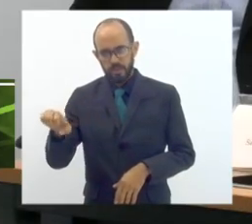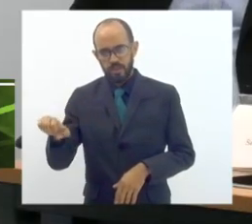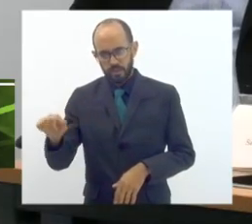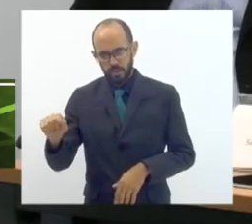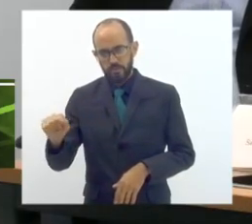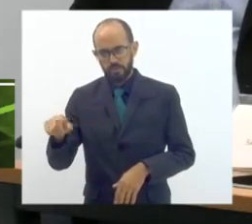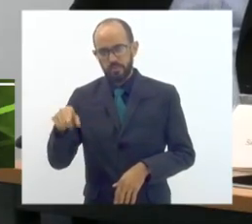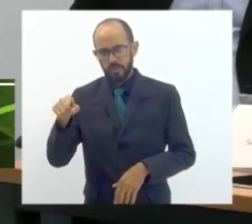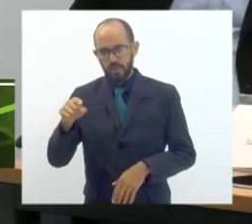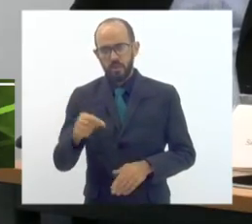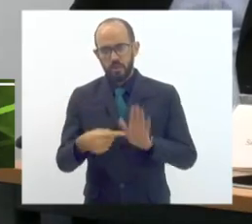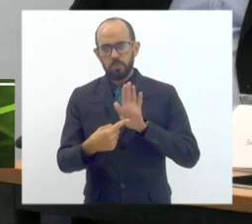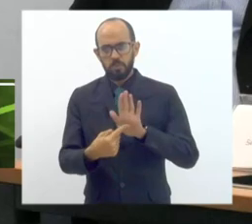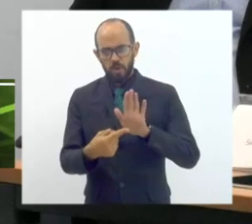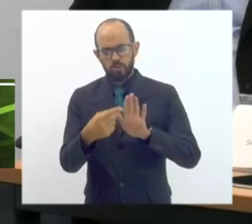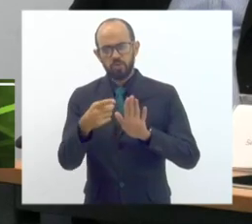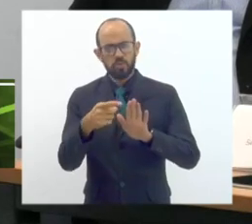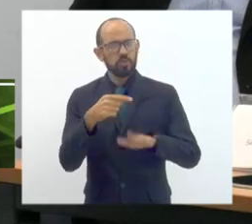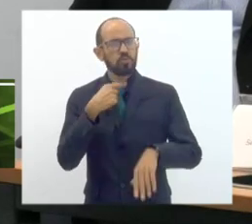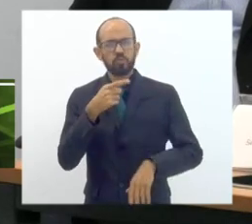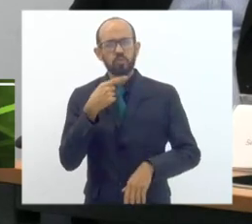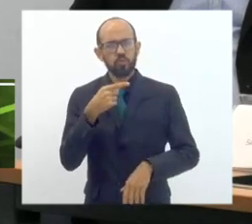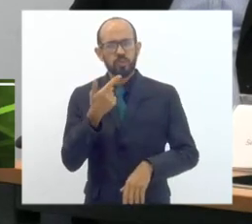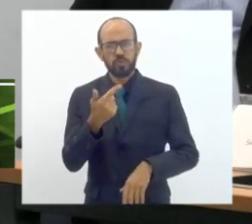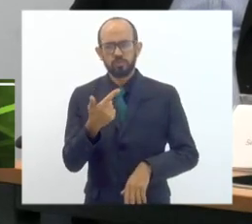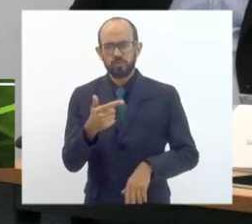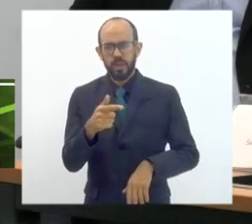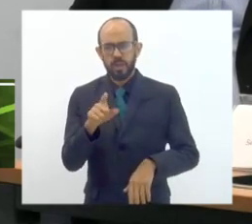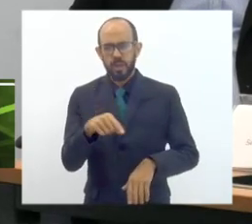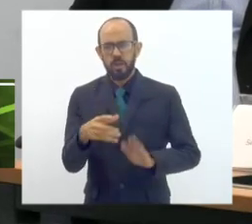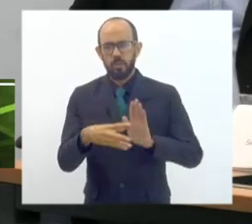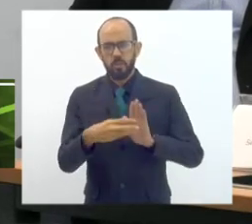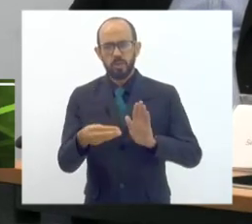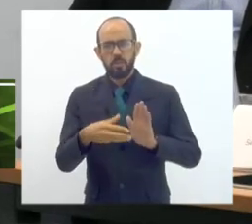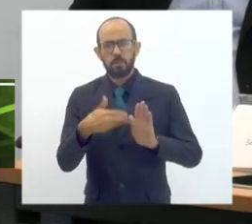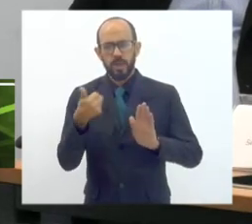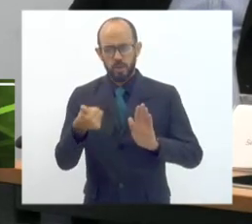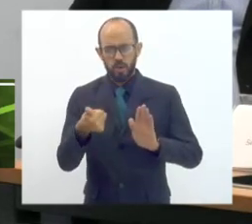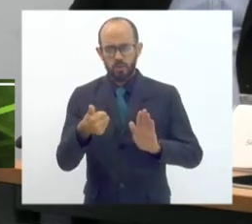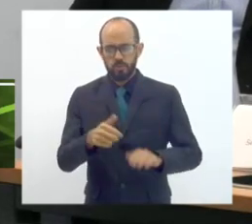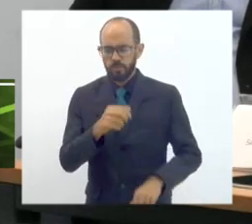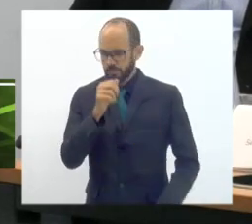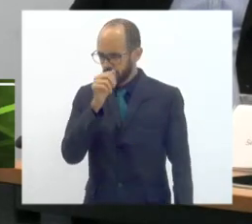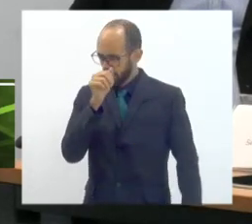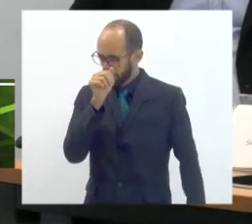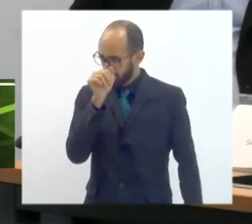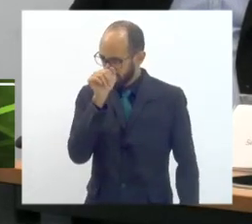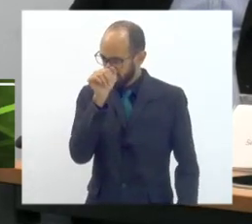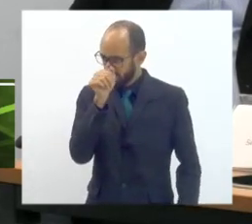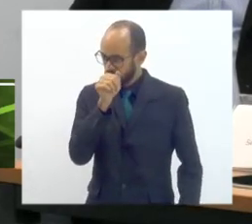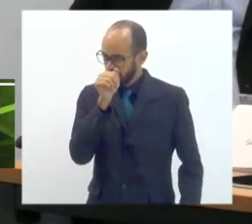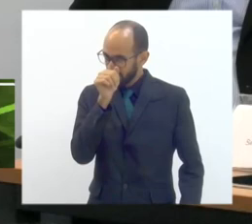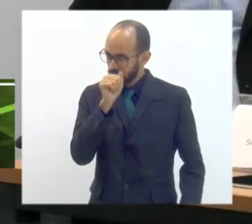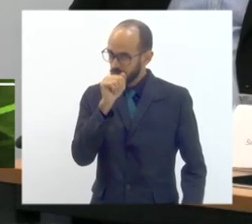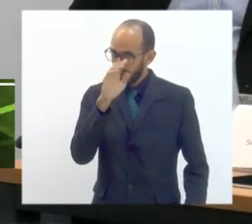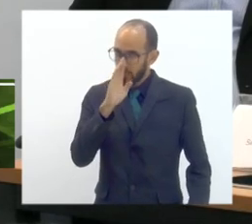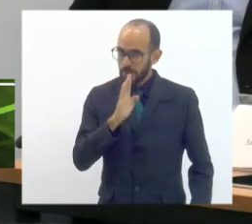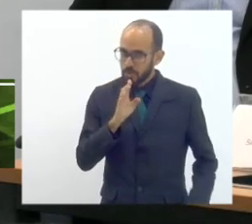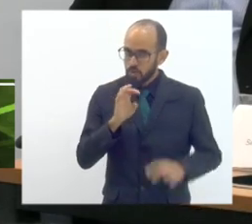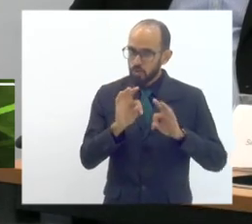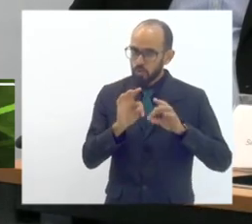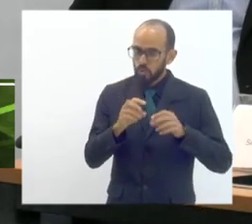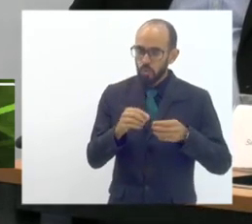que, eu sou meio suspeito, mas é o principal, é o melhor modelo, não tem dúvida. Tá? Para o Brasil inteiro, né, Rosângela? Não tenho dúvida